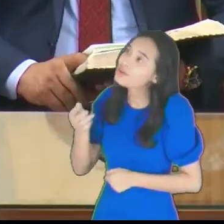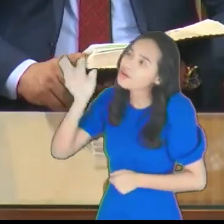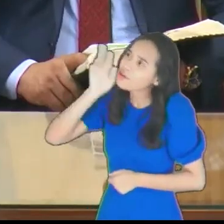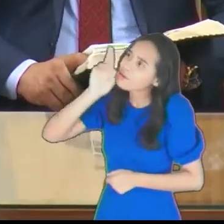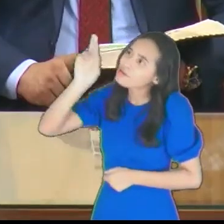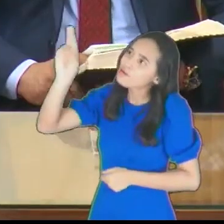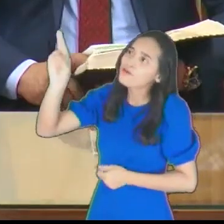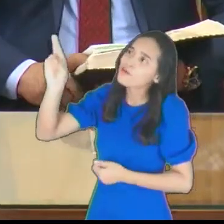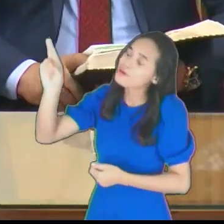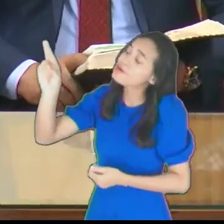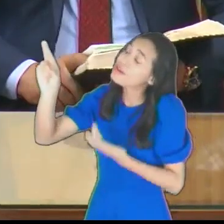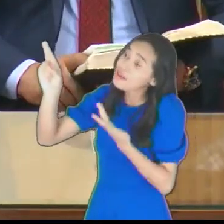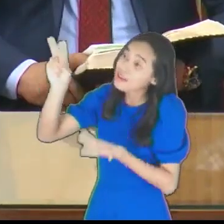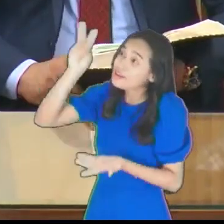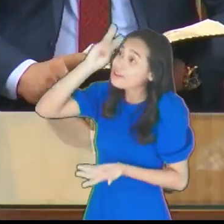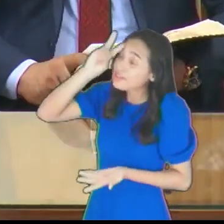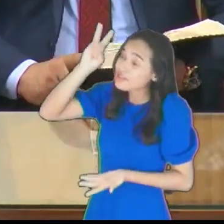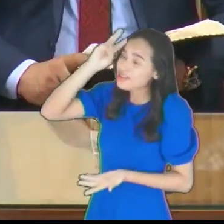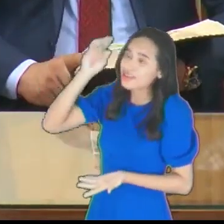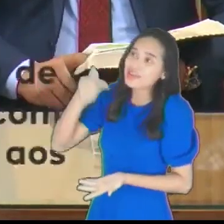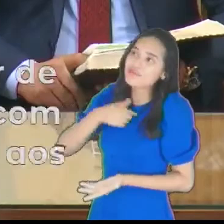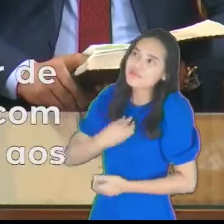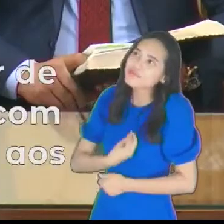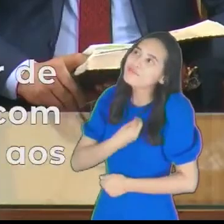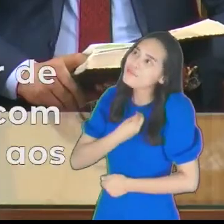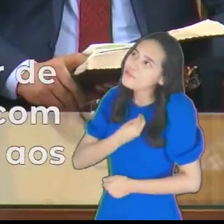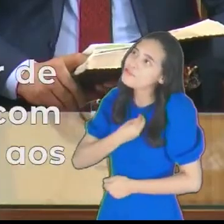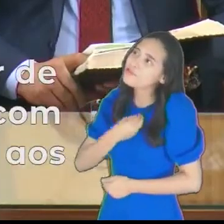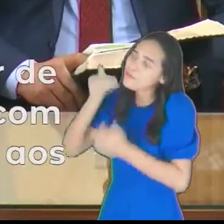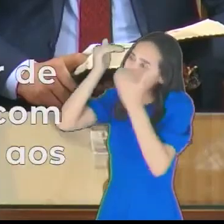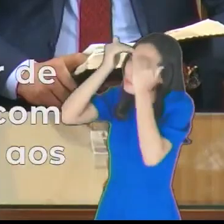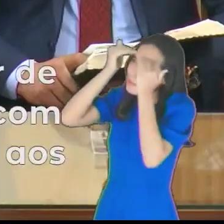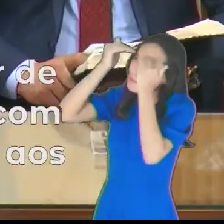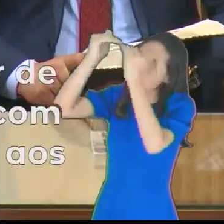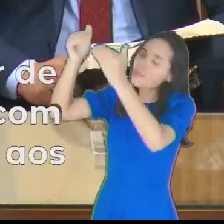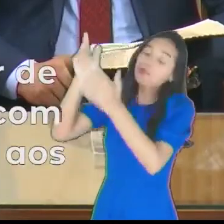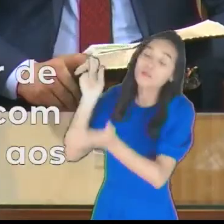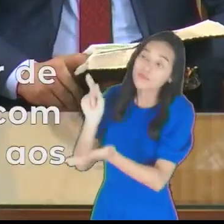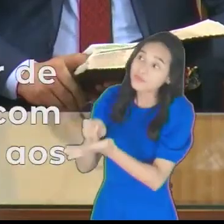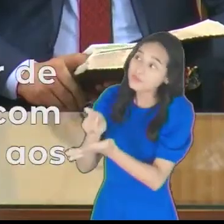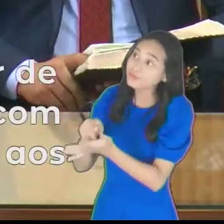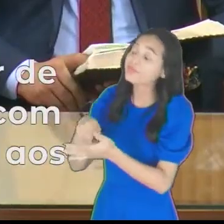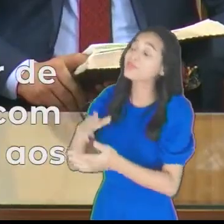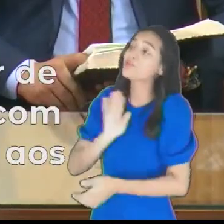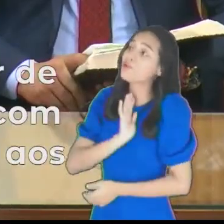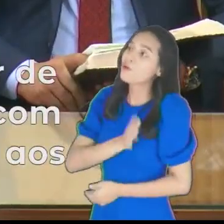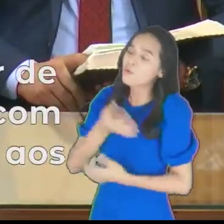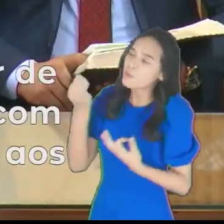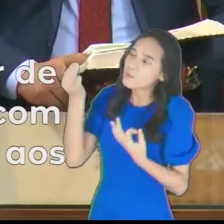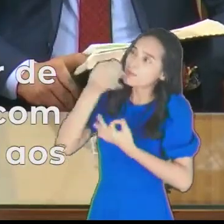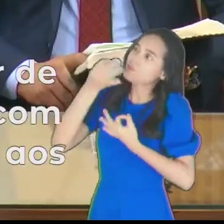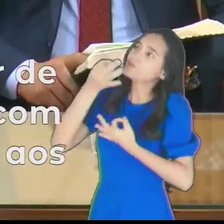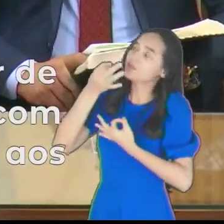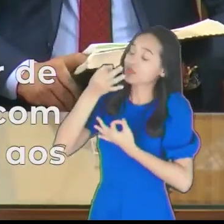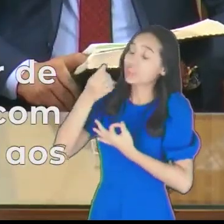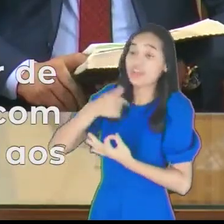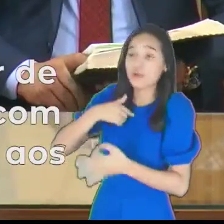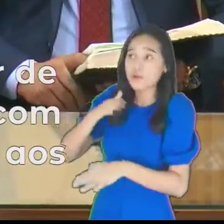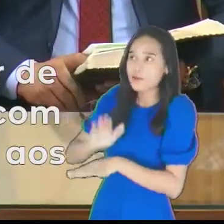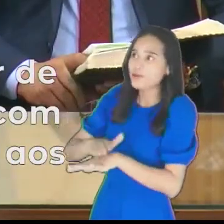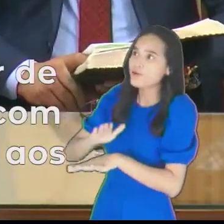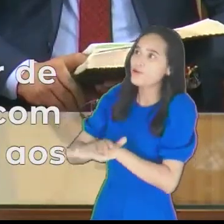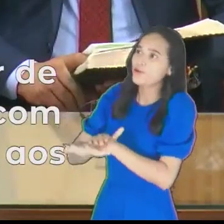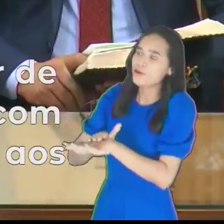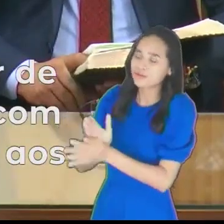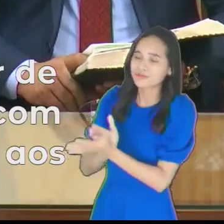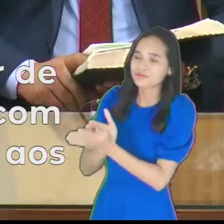te lembrar de que andei diante de ti em verdade e com o coração perfeito, e fiz o que era